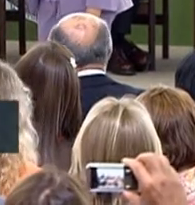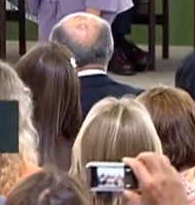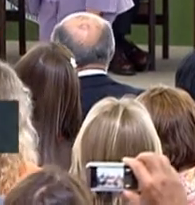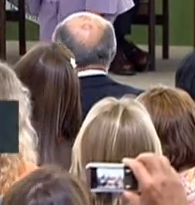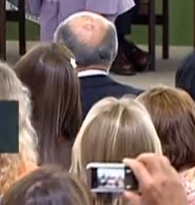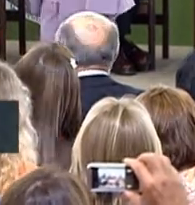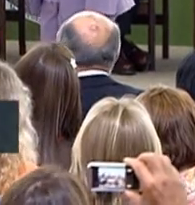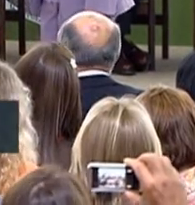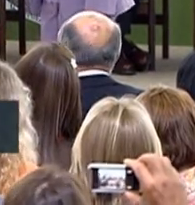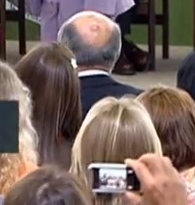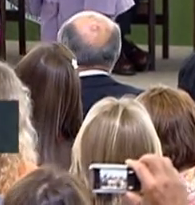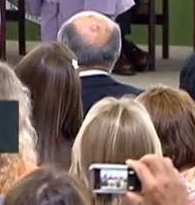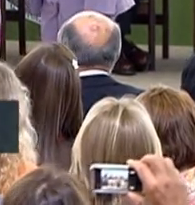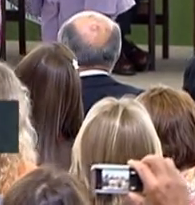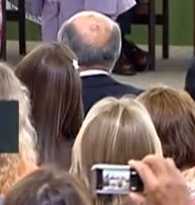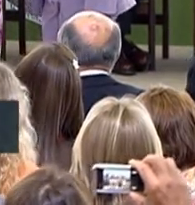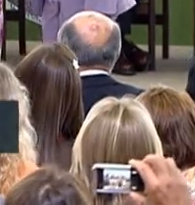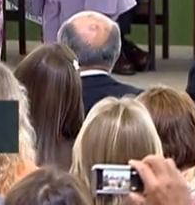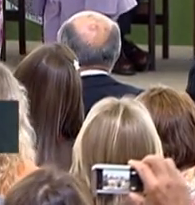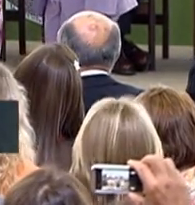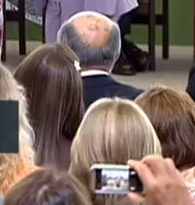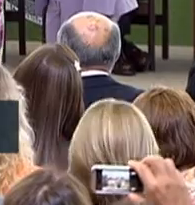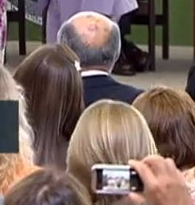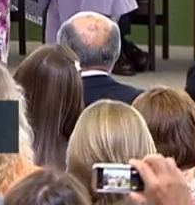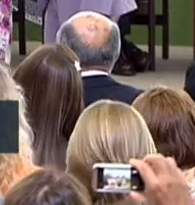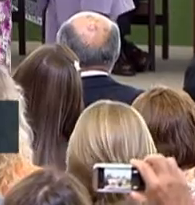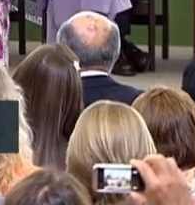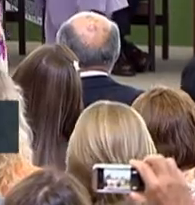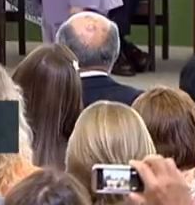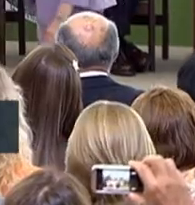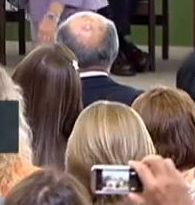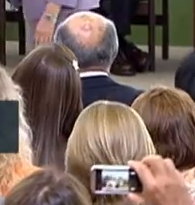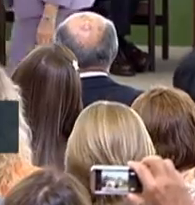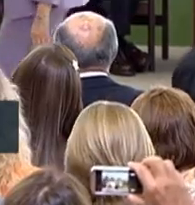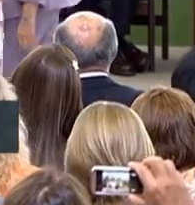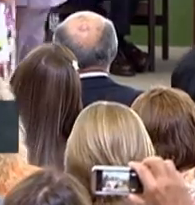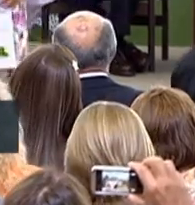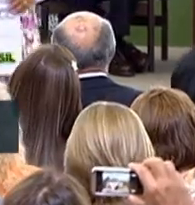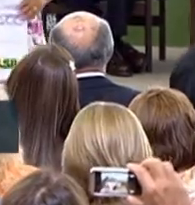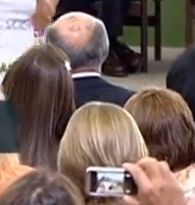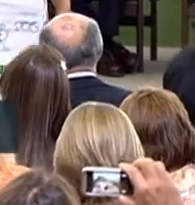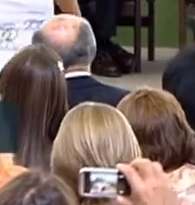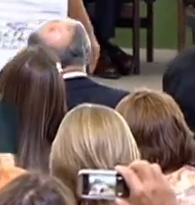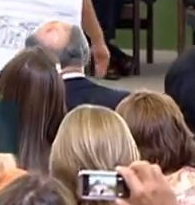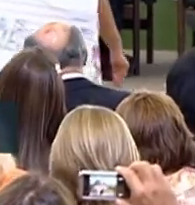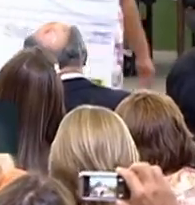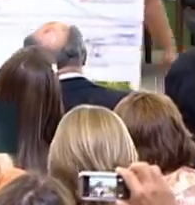E aí E aí e